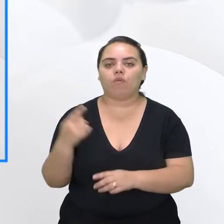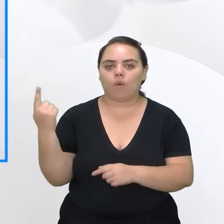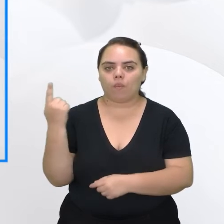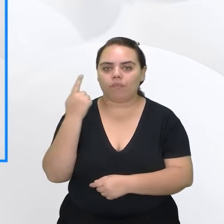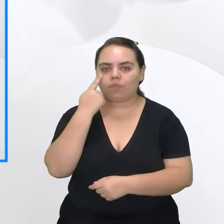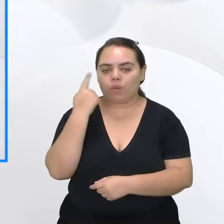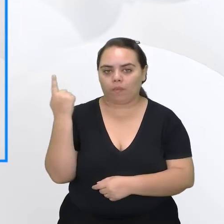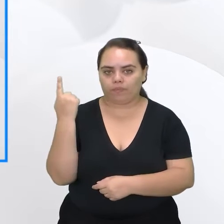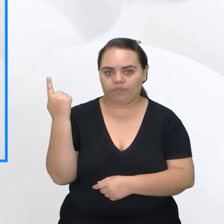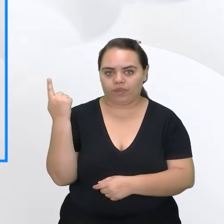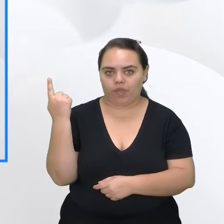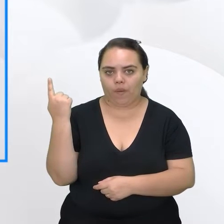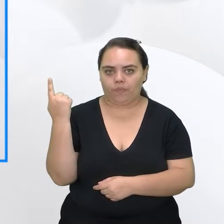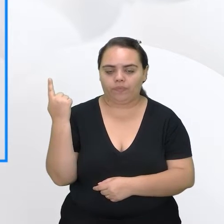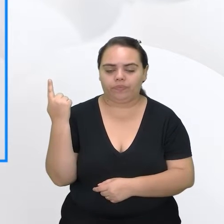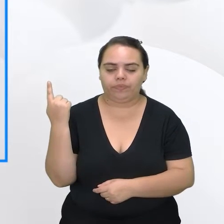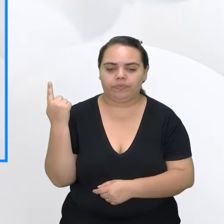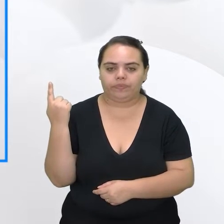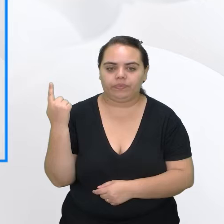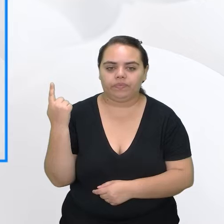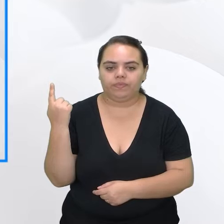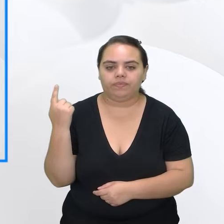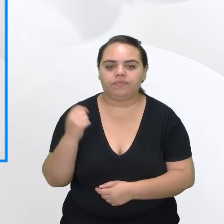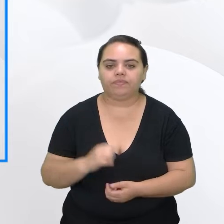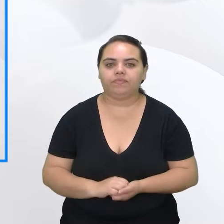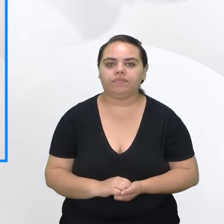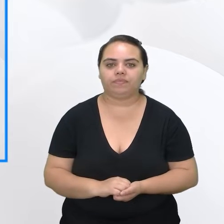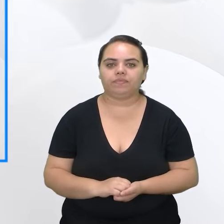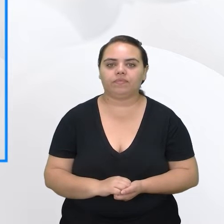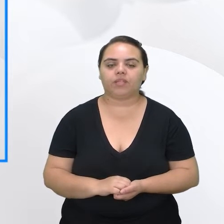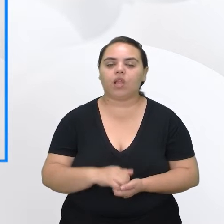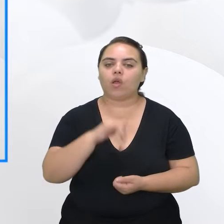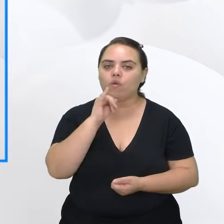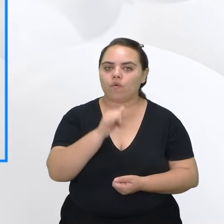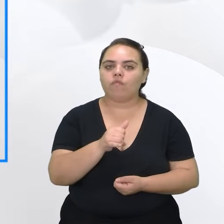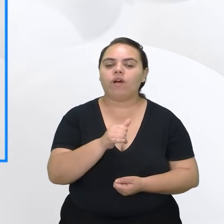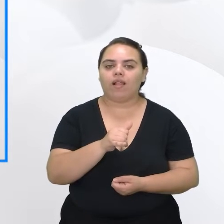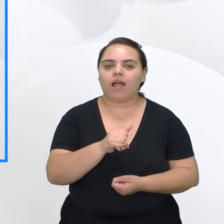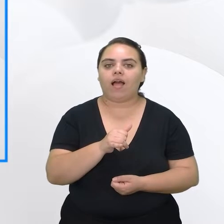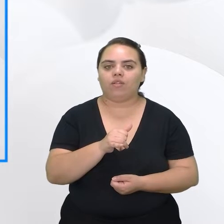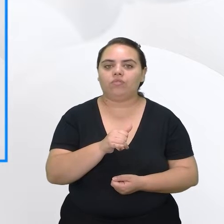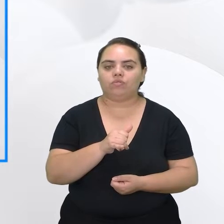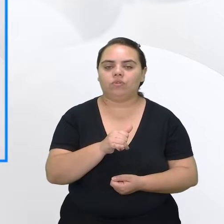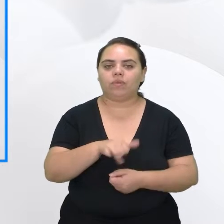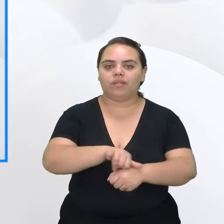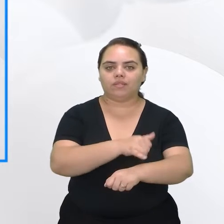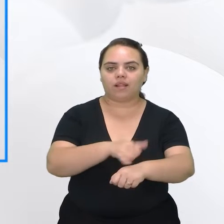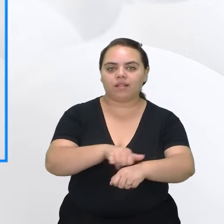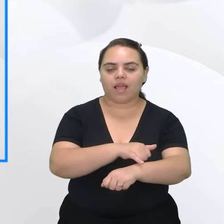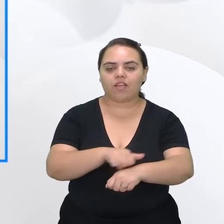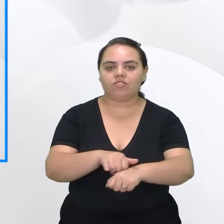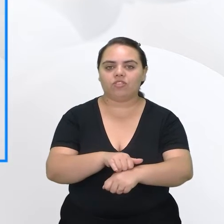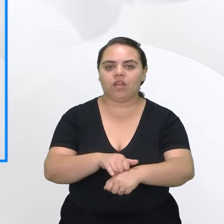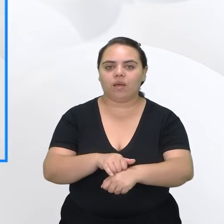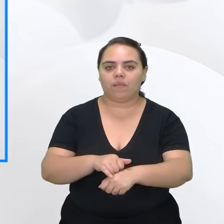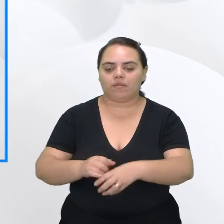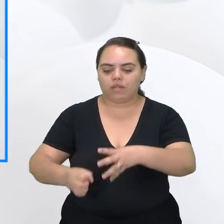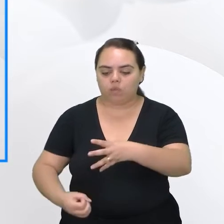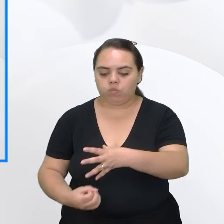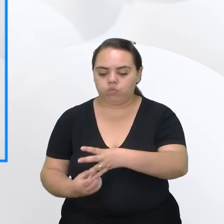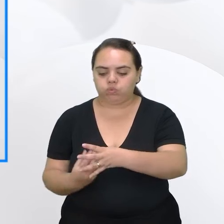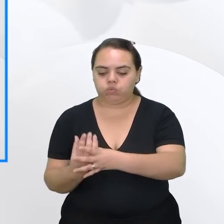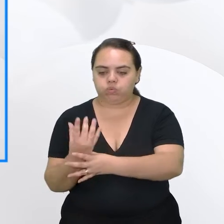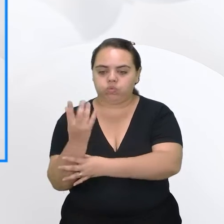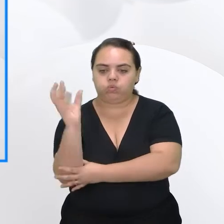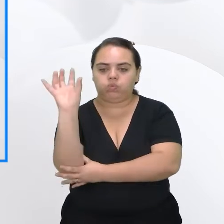gente dar uma olhadinha. Seria qual? Já vou falar um pouco sobre o método de plantio. É esse slide em azul aqui,